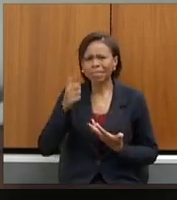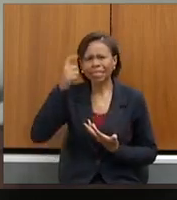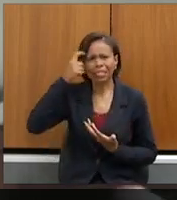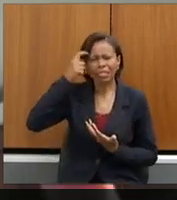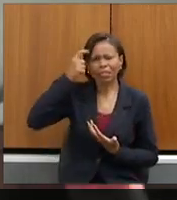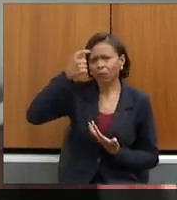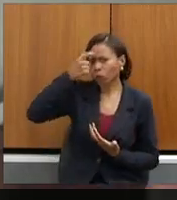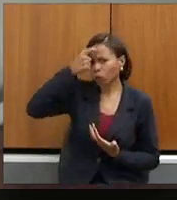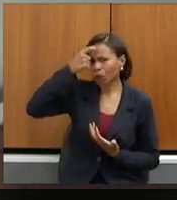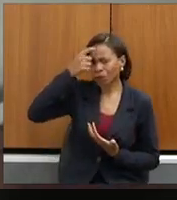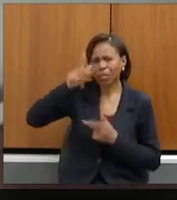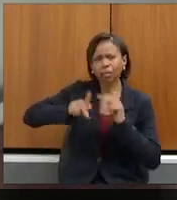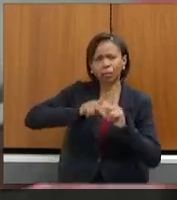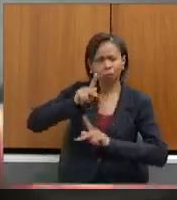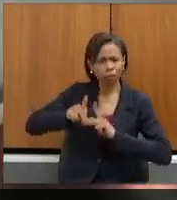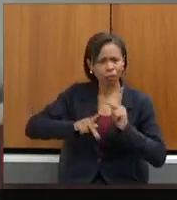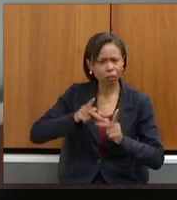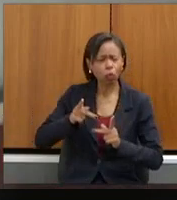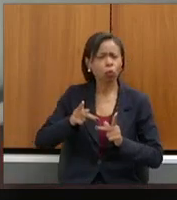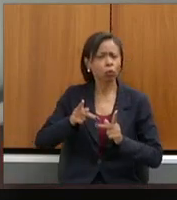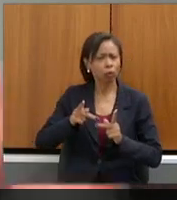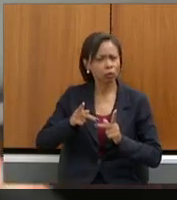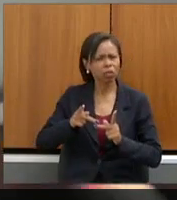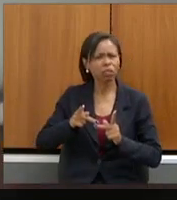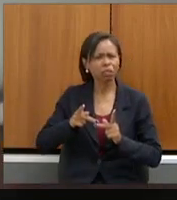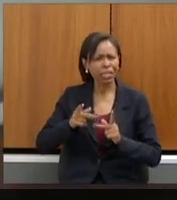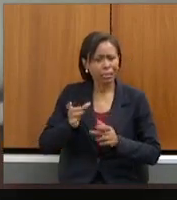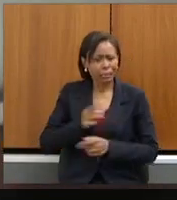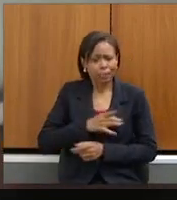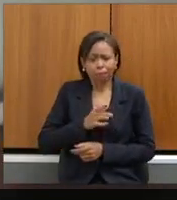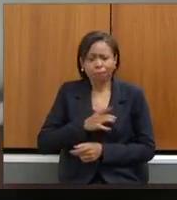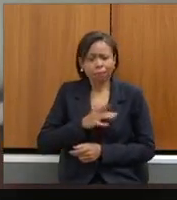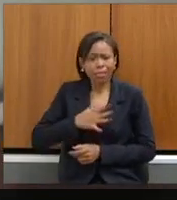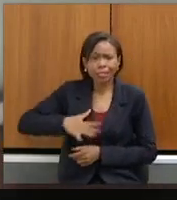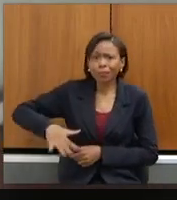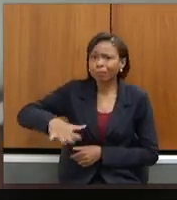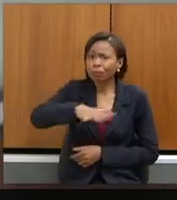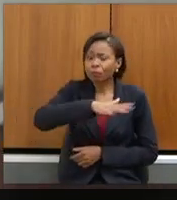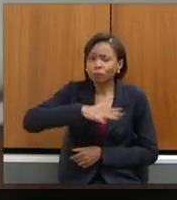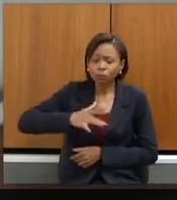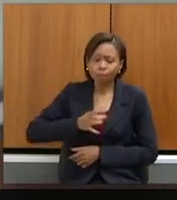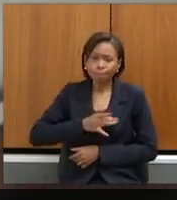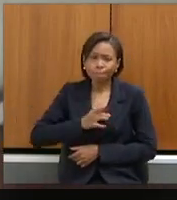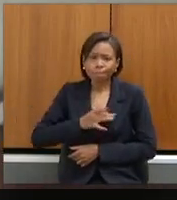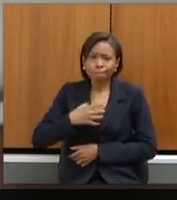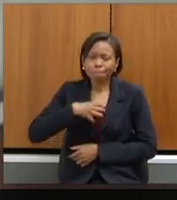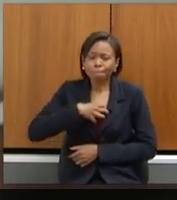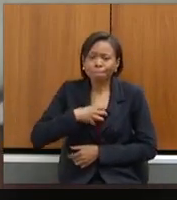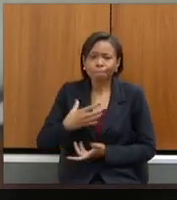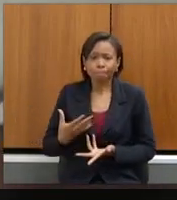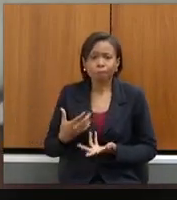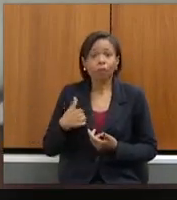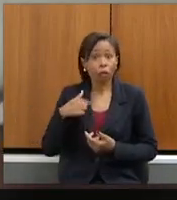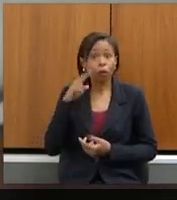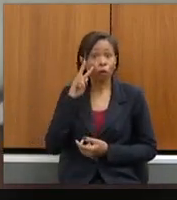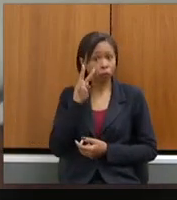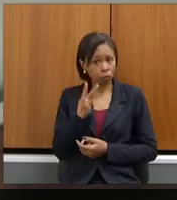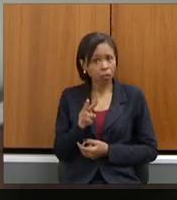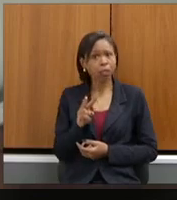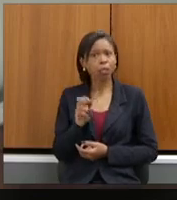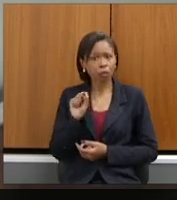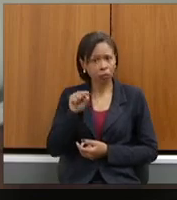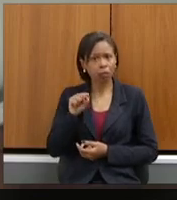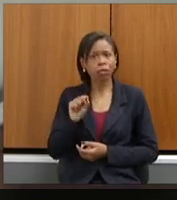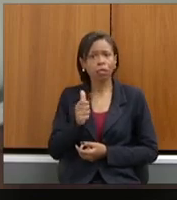essa é uma massificação que parece medo que as pessoas estão tendo mais veja também o esforço muito grande